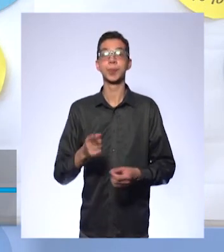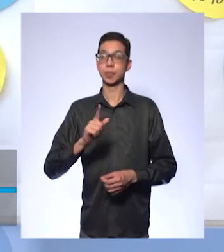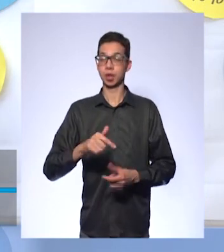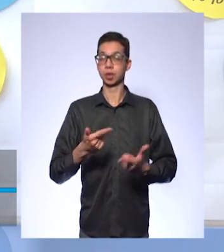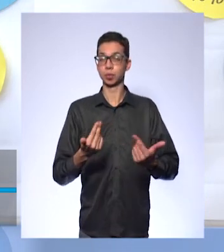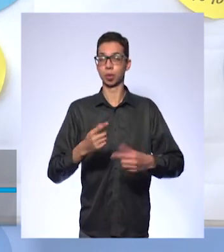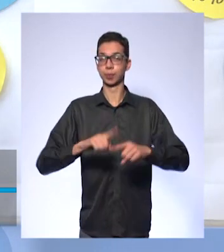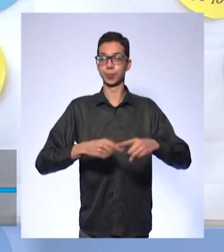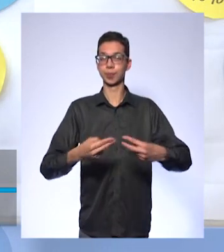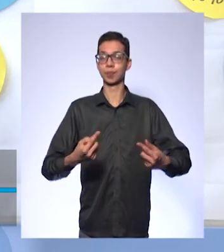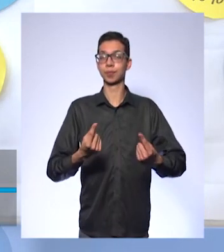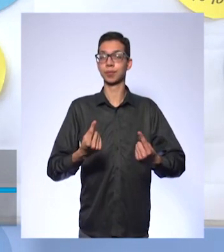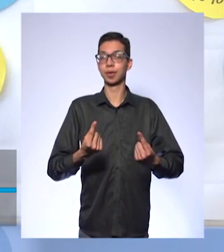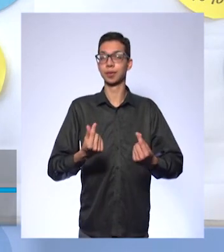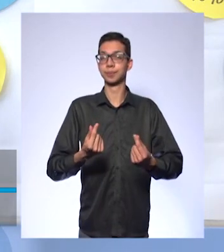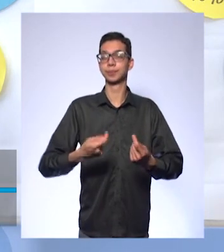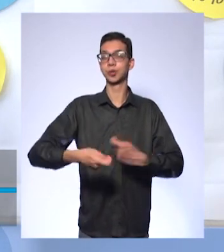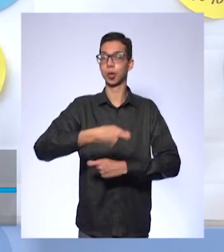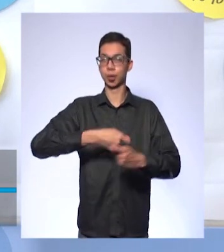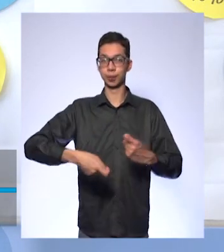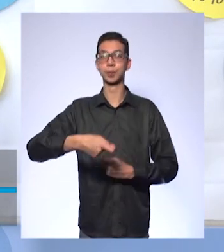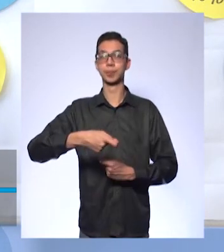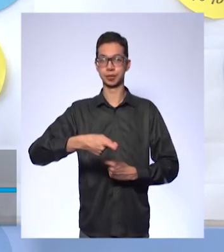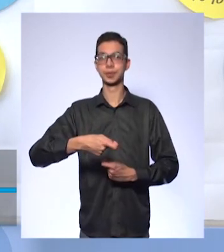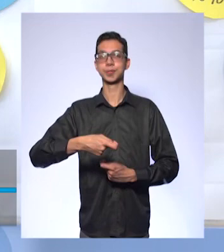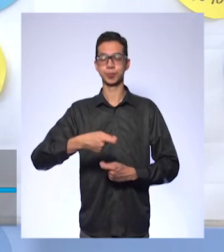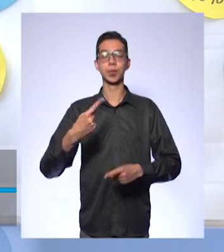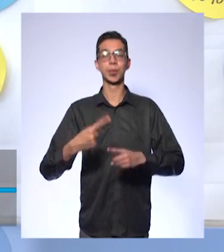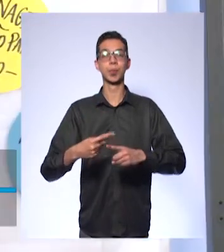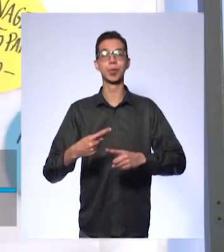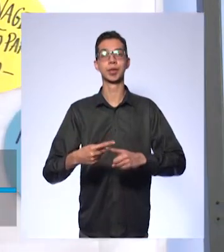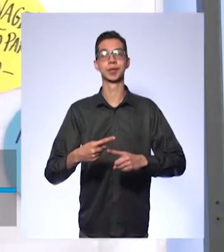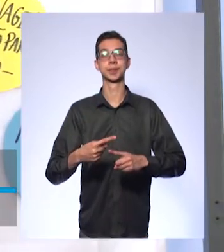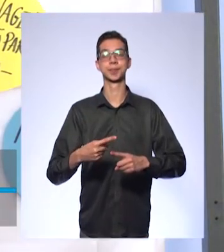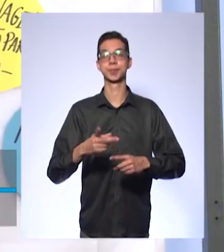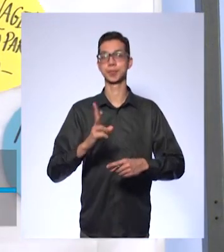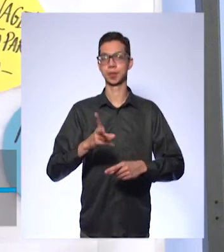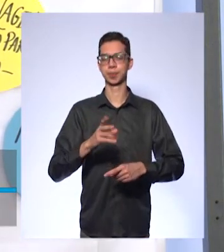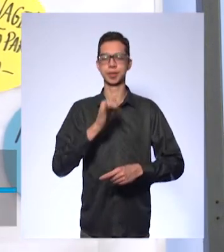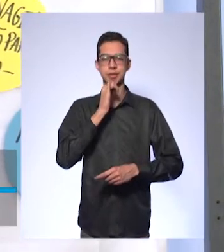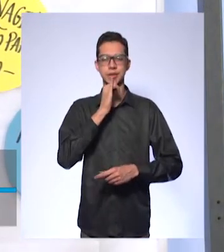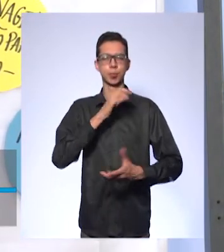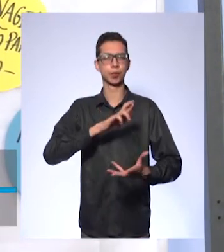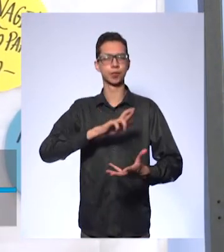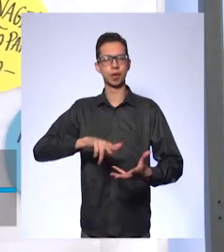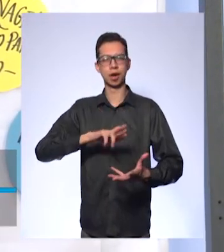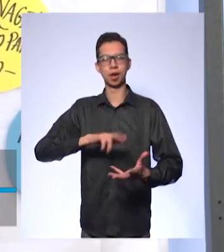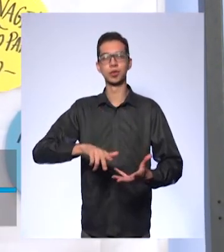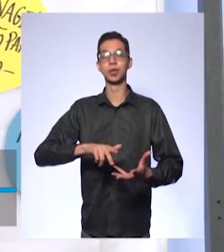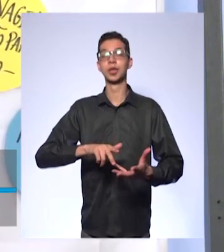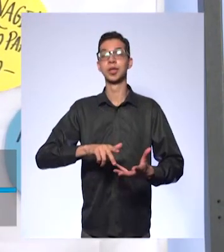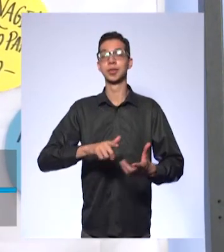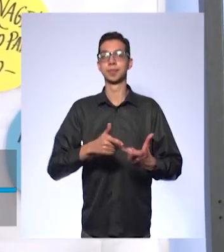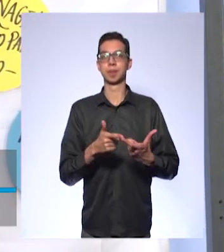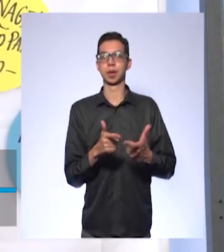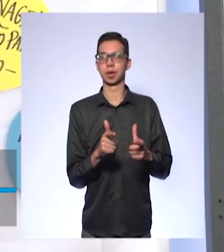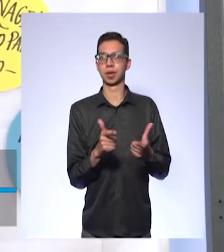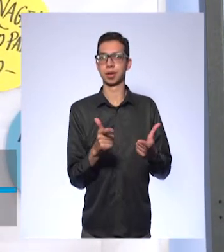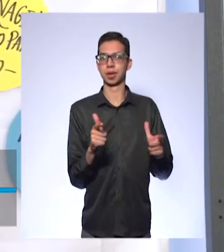mercadoria. É uma mercadoria que ela é fabricada em grande escala e ela não perde aí o seu